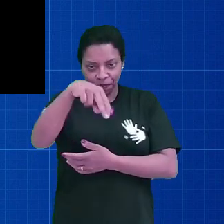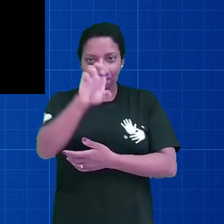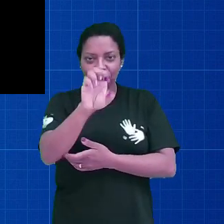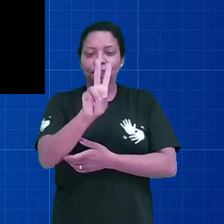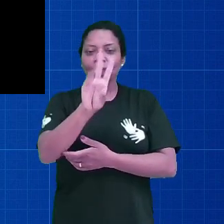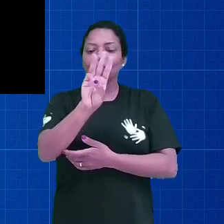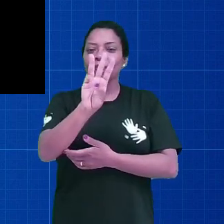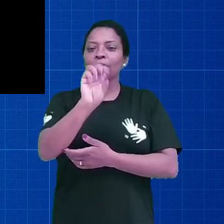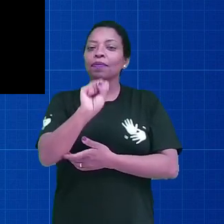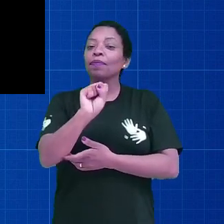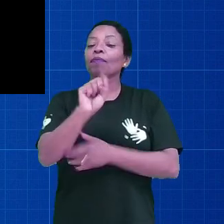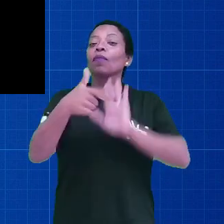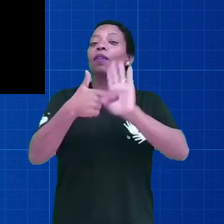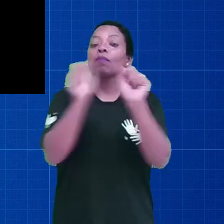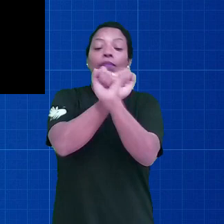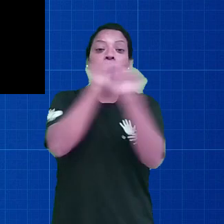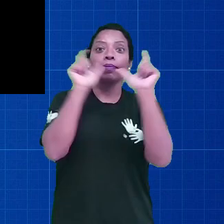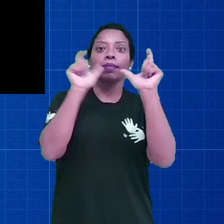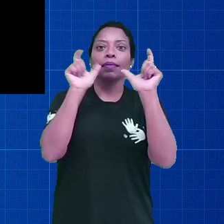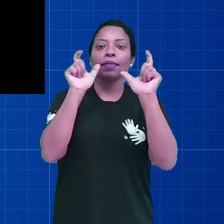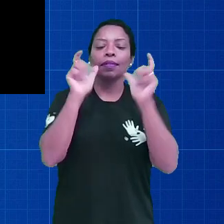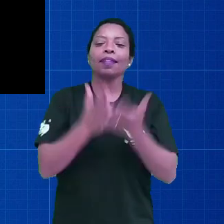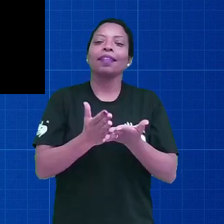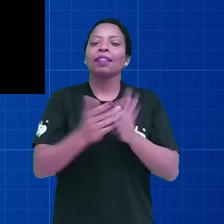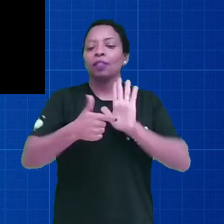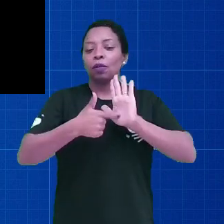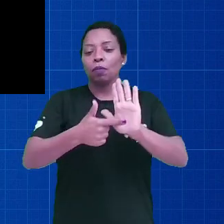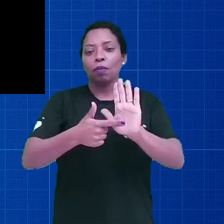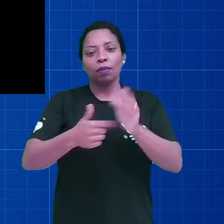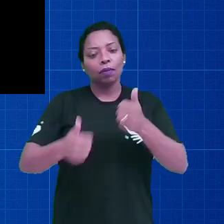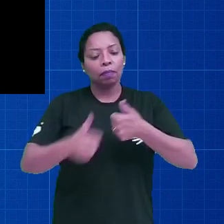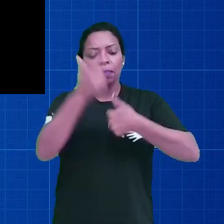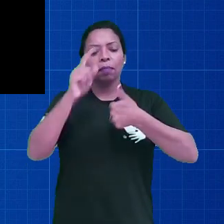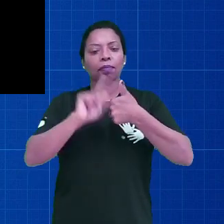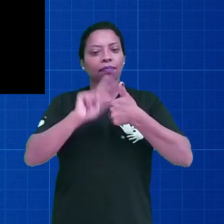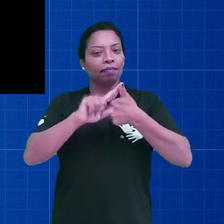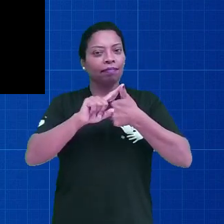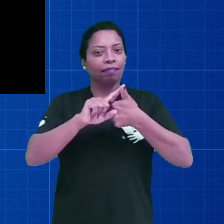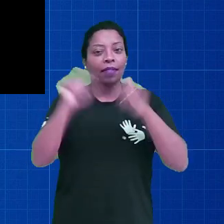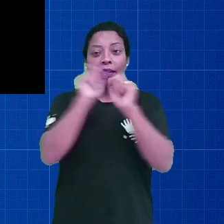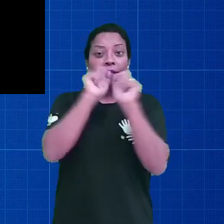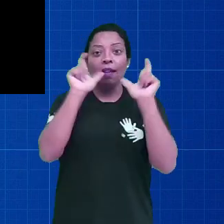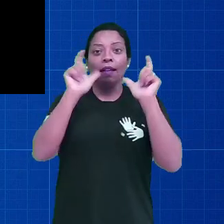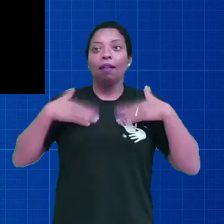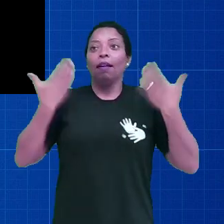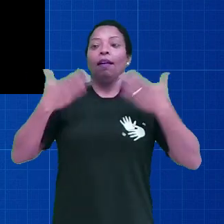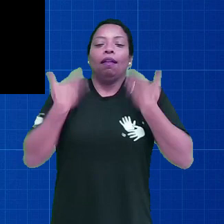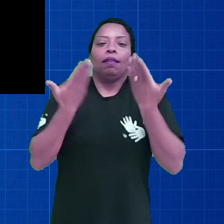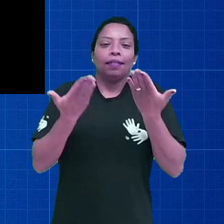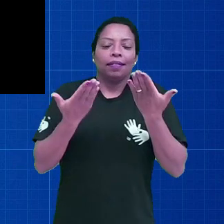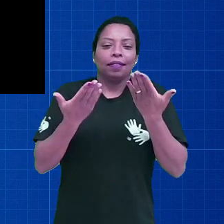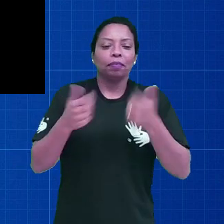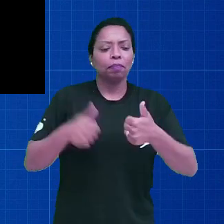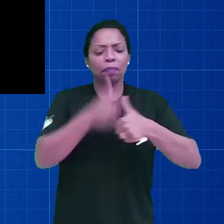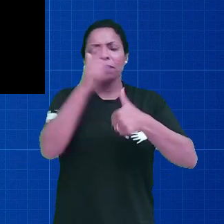a questão de ser alarmista. Era o primeiro item, né, para você identificar. Então, hoje, quando